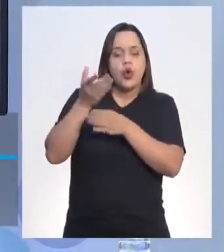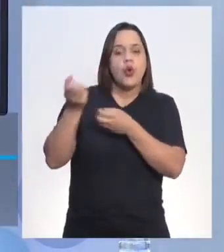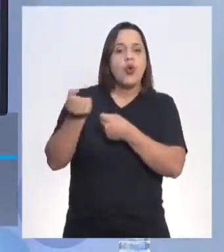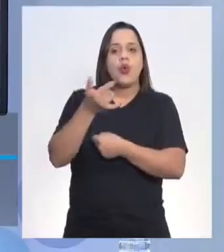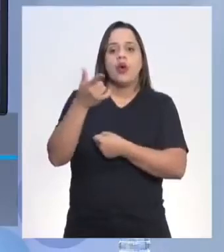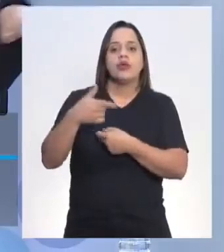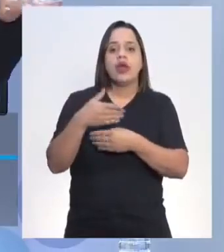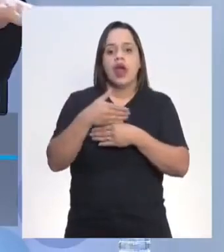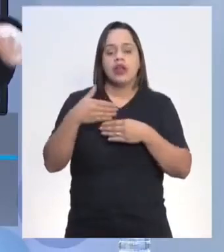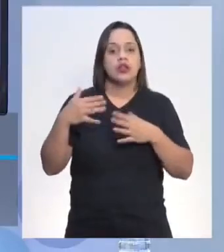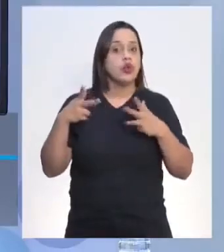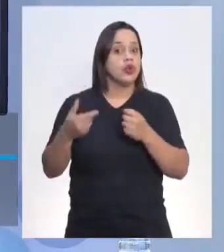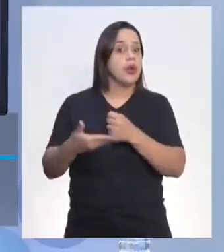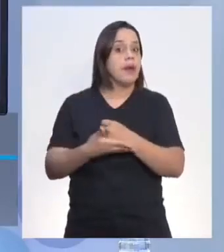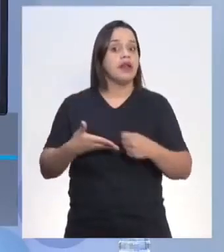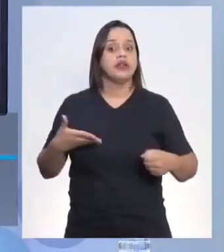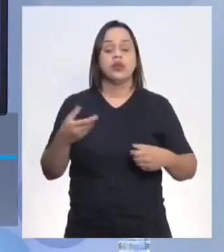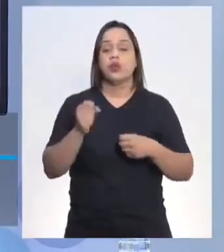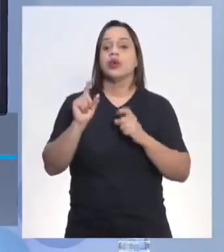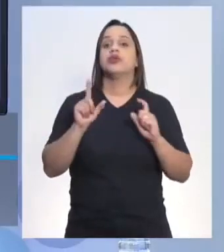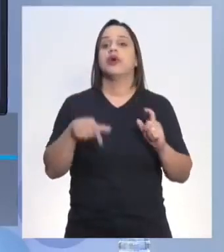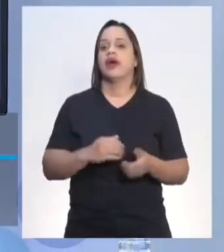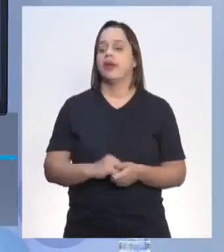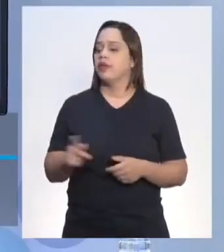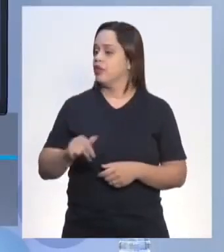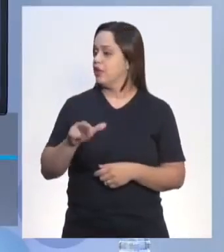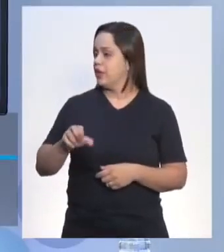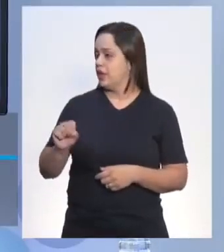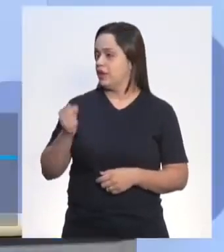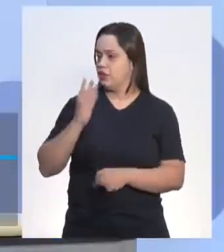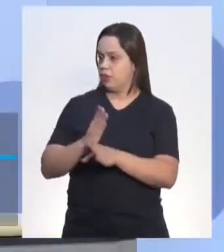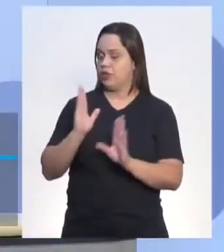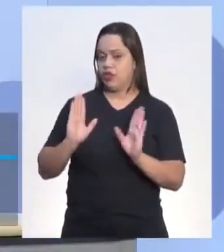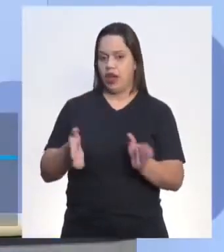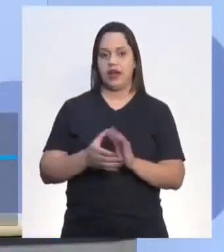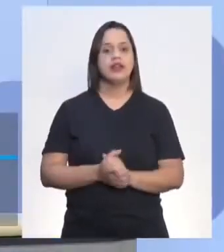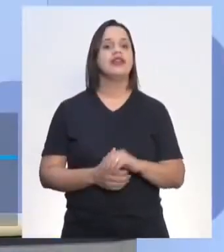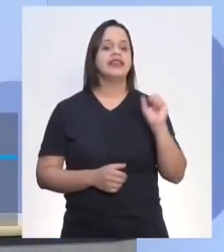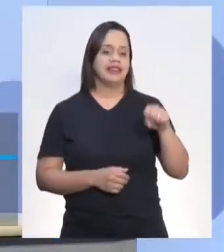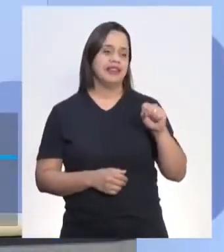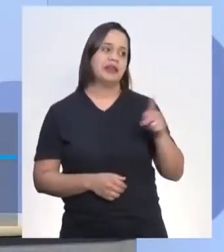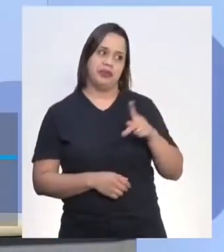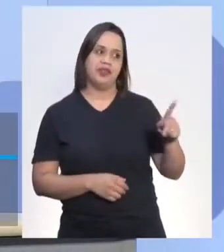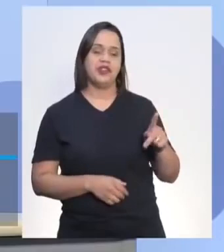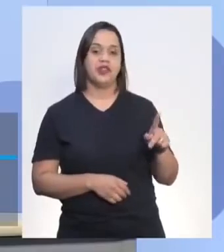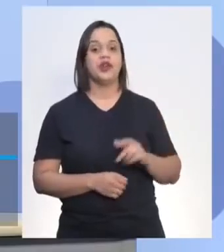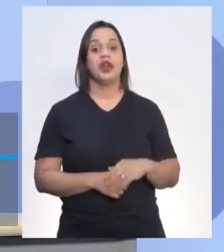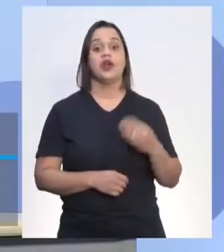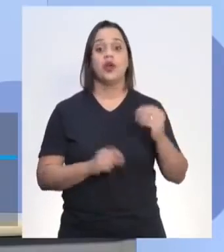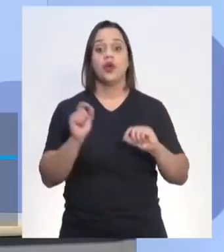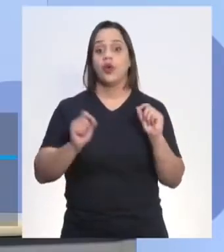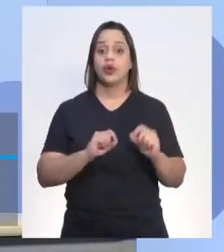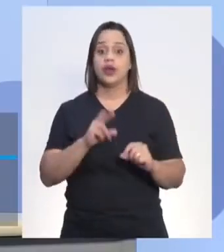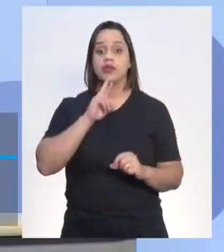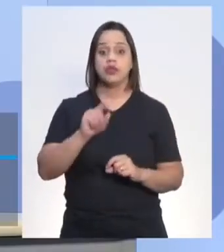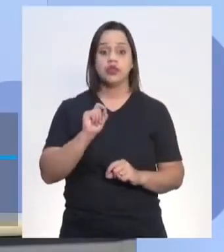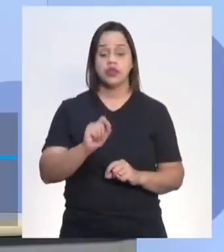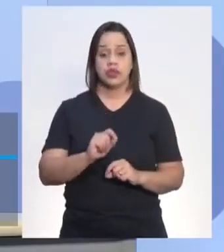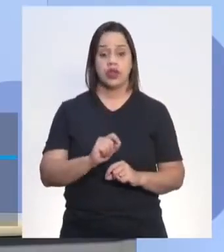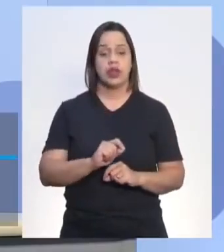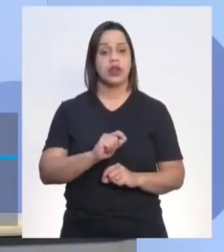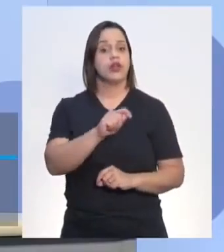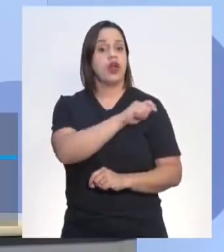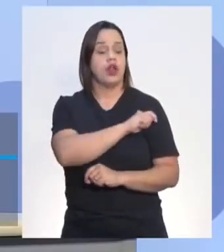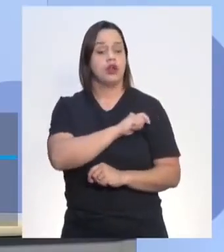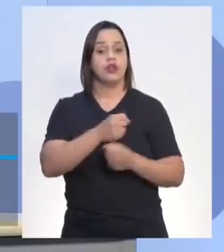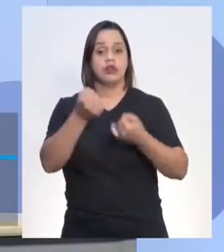muro? Né? A base dele. E aí, professora Inês, descobriram? Descobriram sim, professora Roberta. Colocaram lá que os alunos